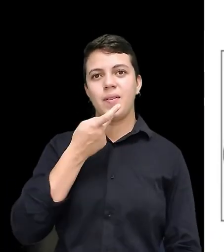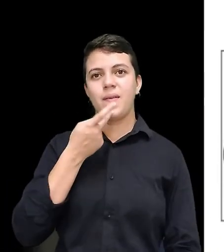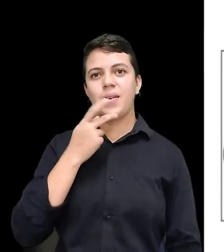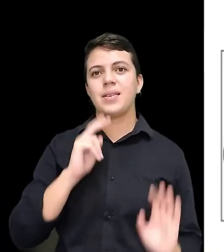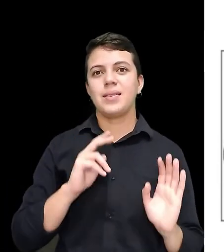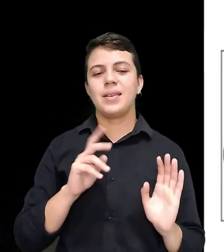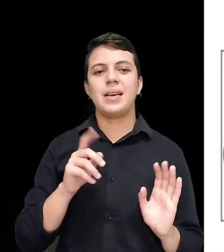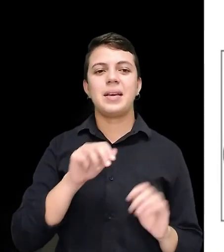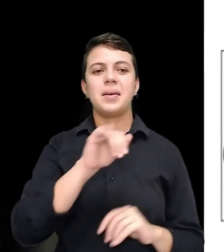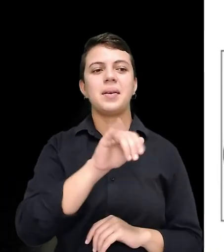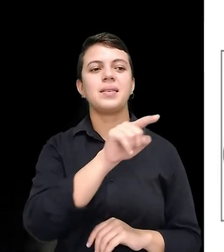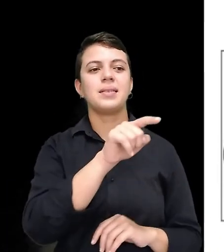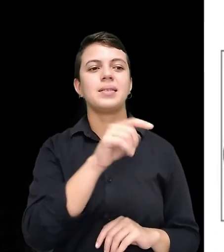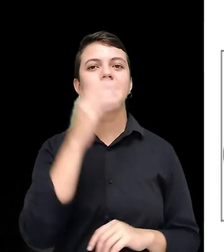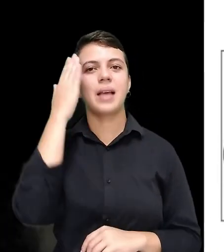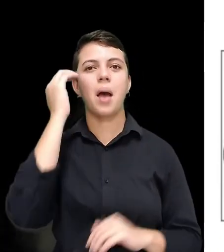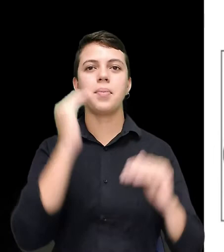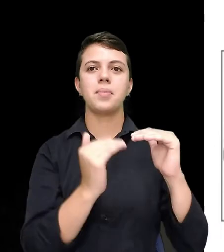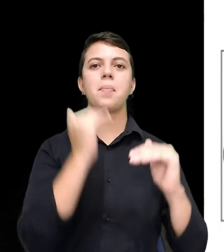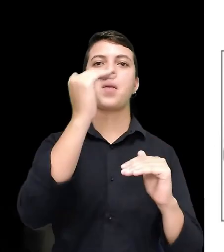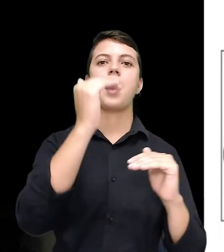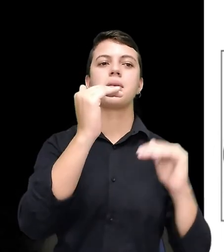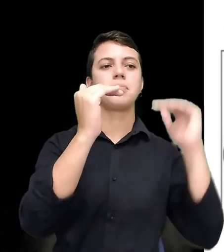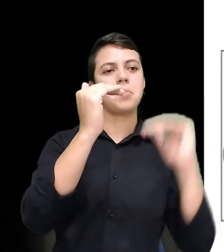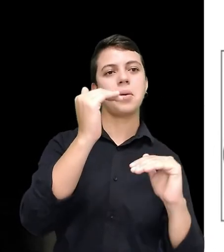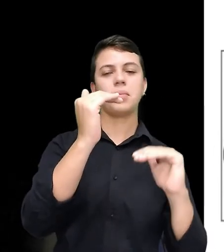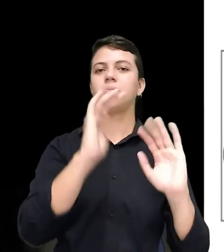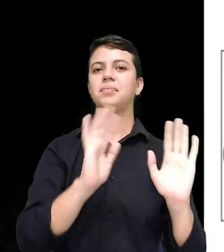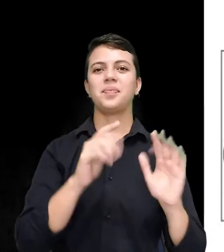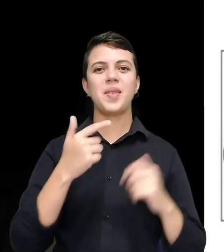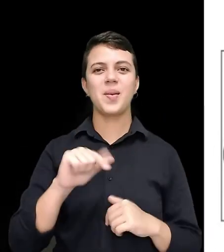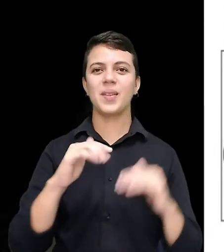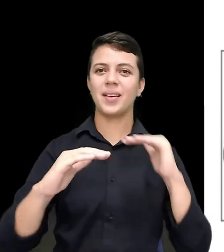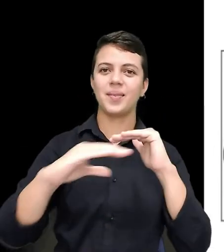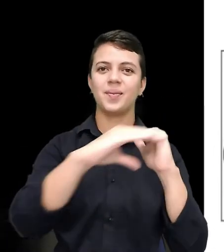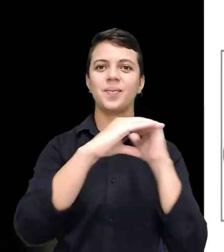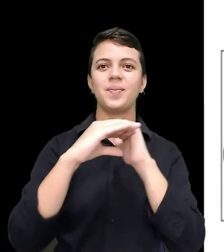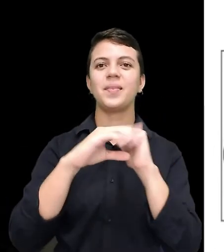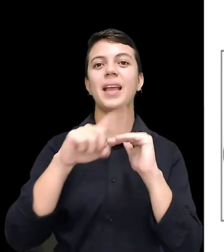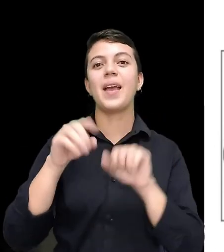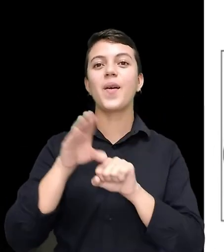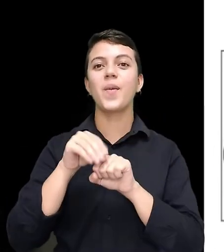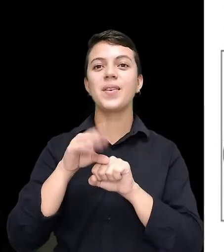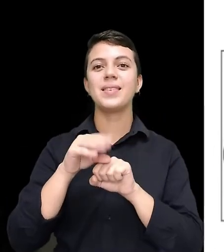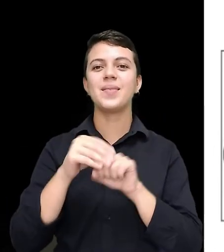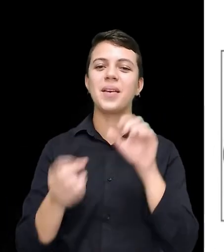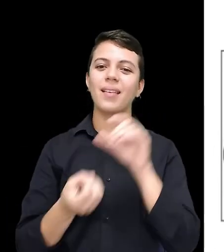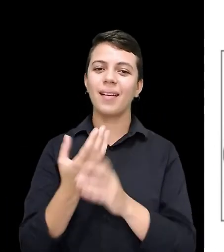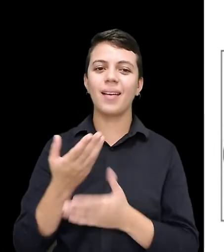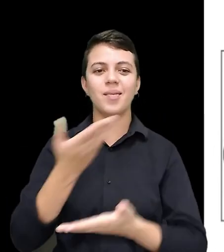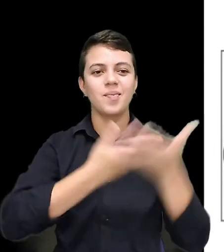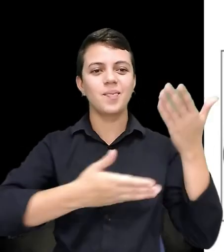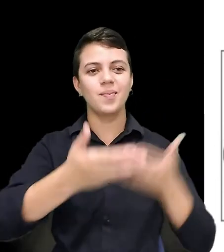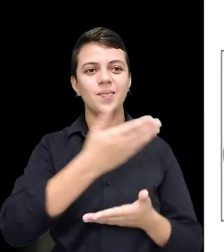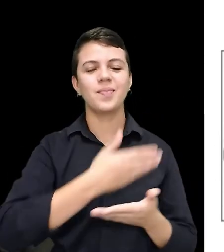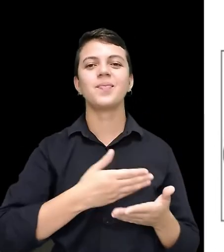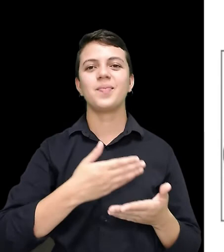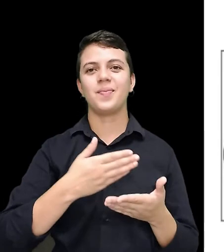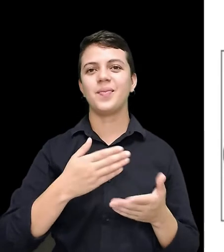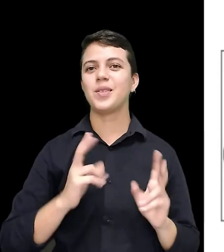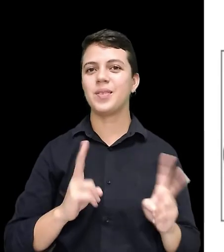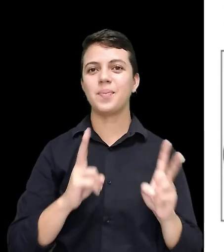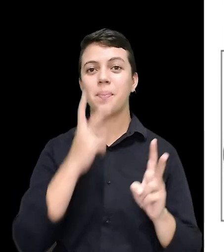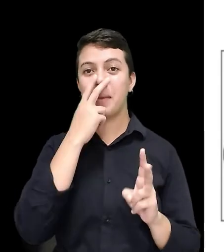não há aquele saber mais ou aquele saber menos. Então, há essa construção de conhecimentos aí de